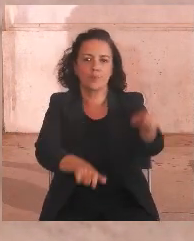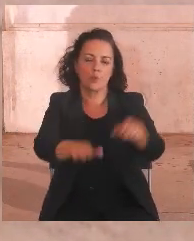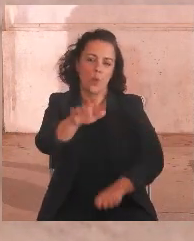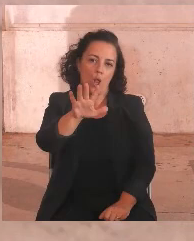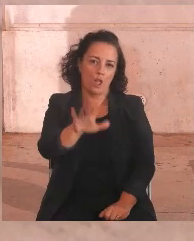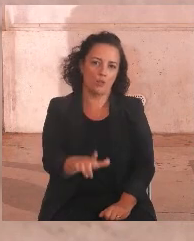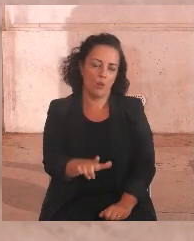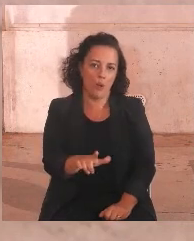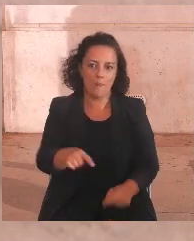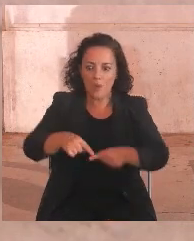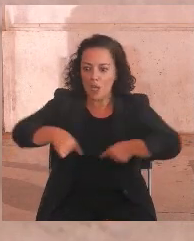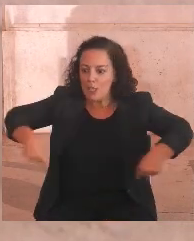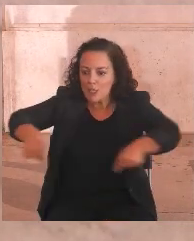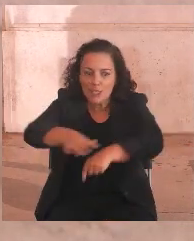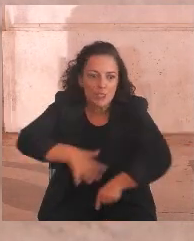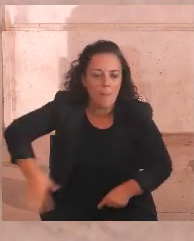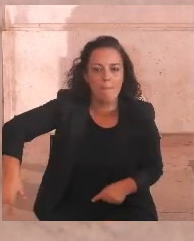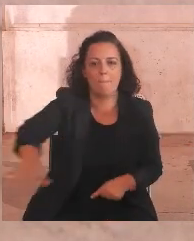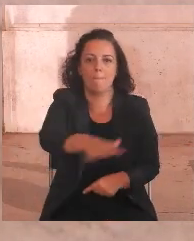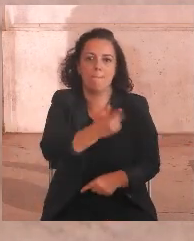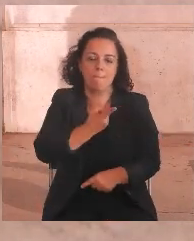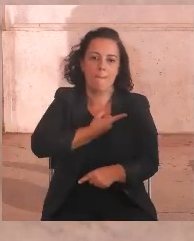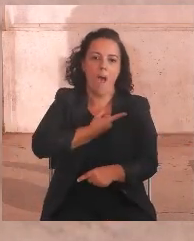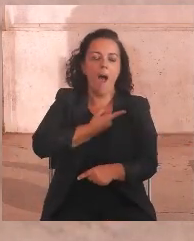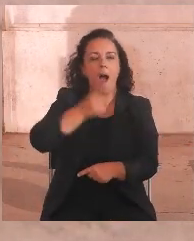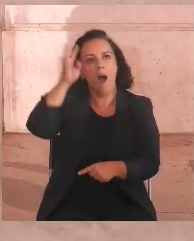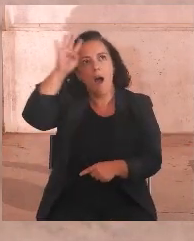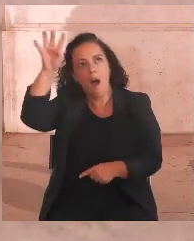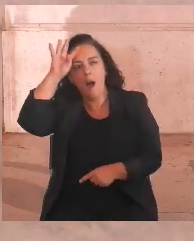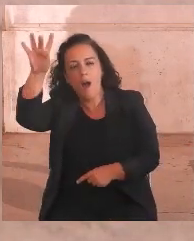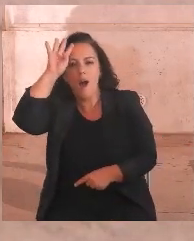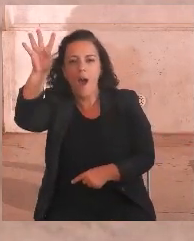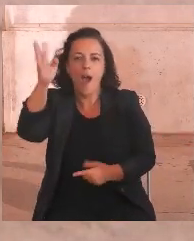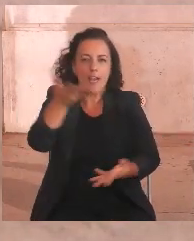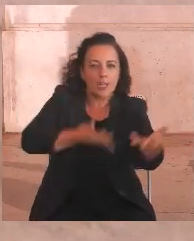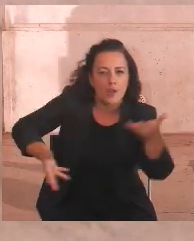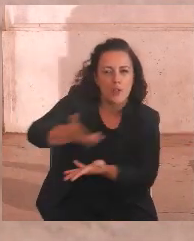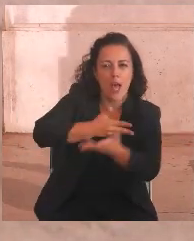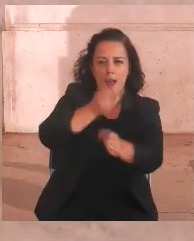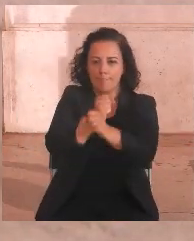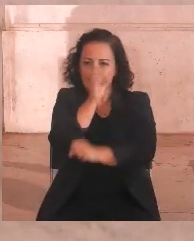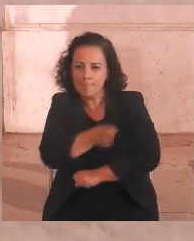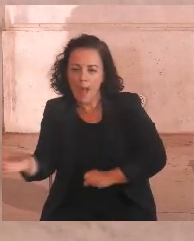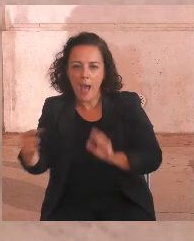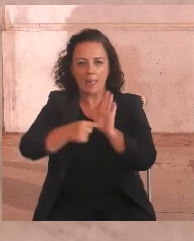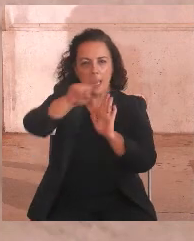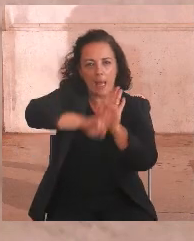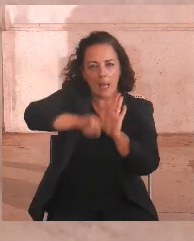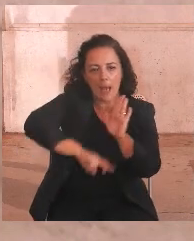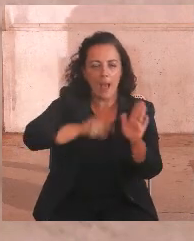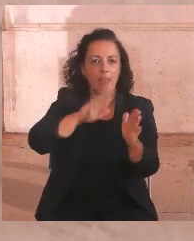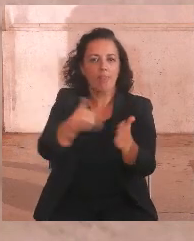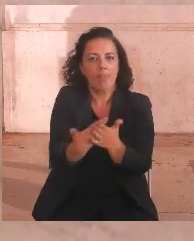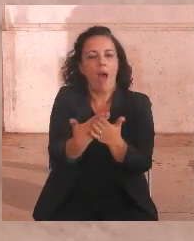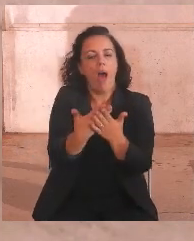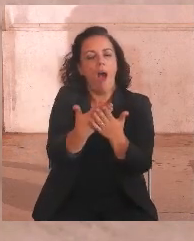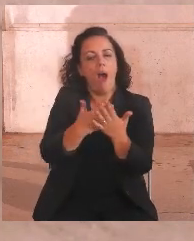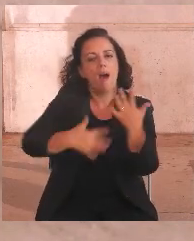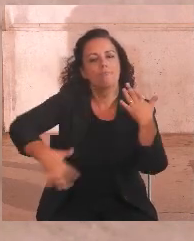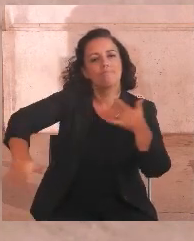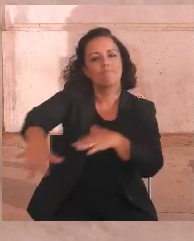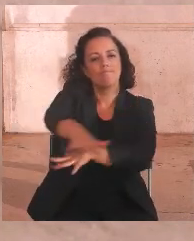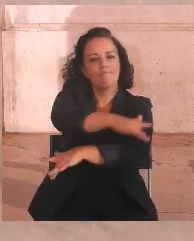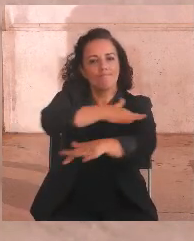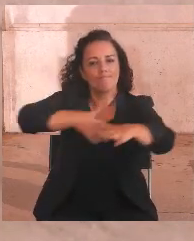pelo espaço que nos alberga, a tarefa de imaginar, de desenhar, de negociar, de executar as regras que podem trazer harmonia